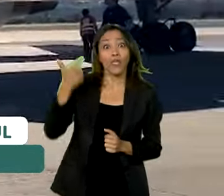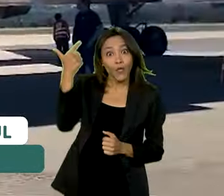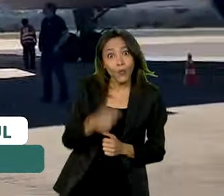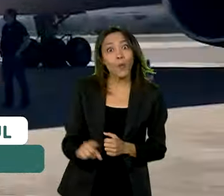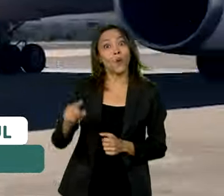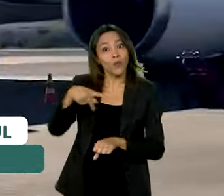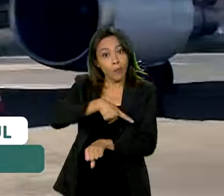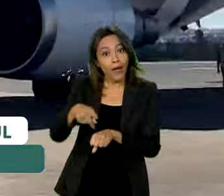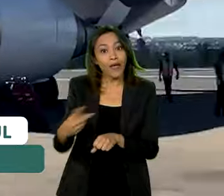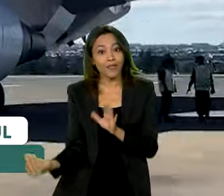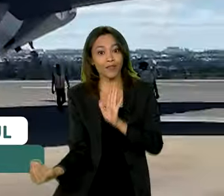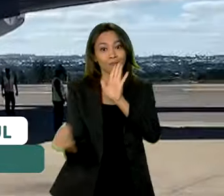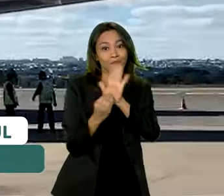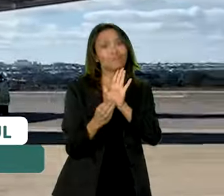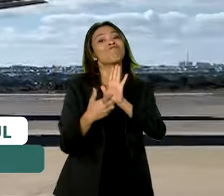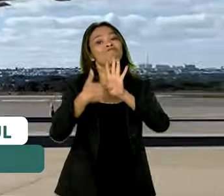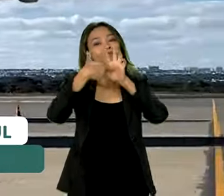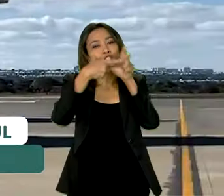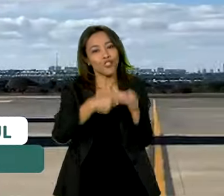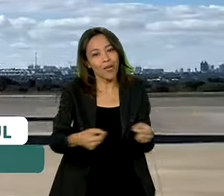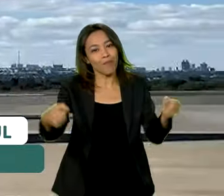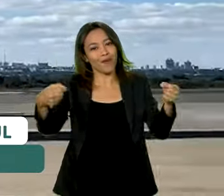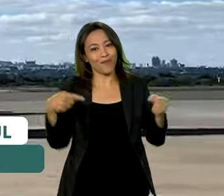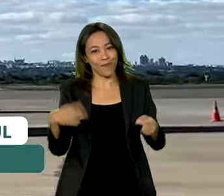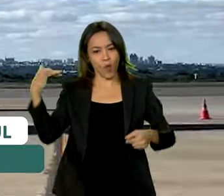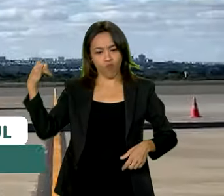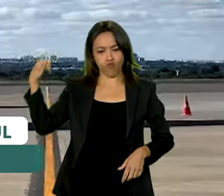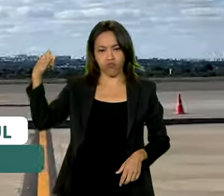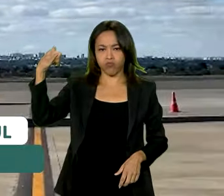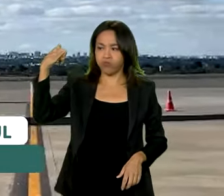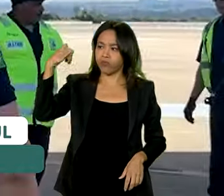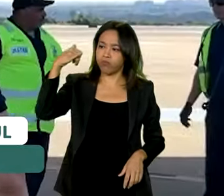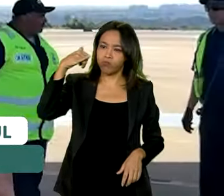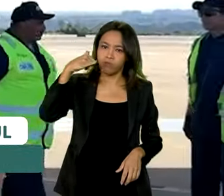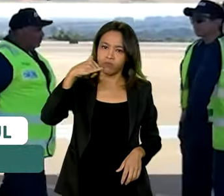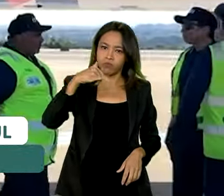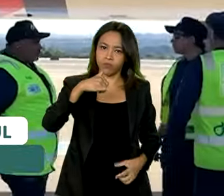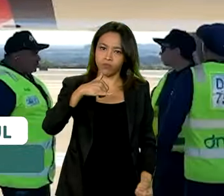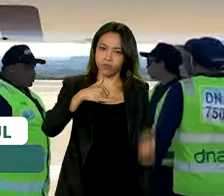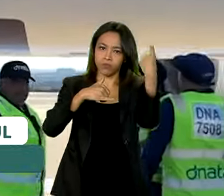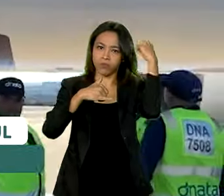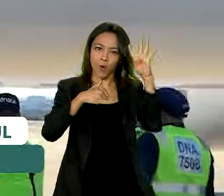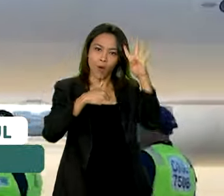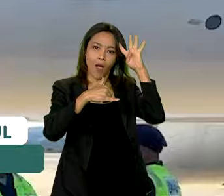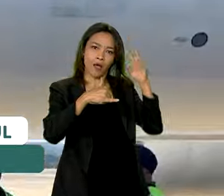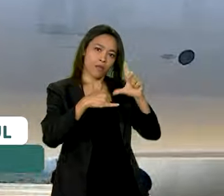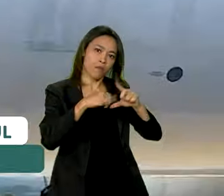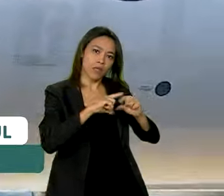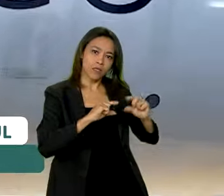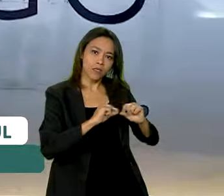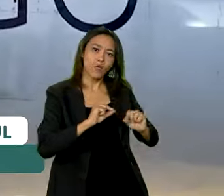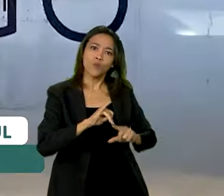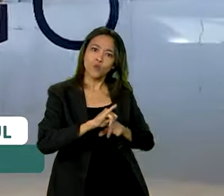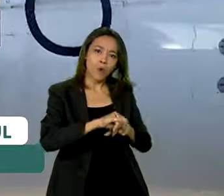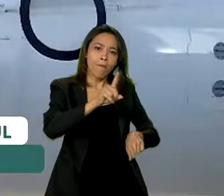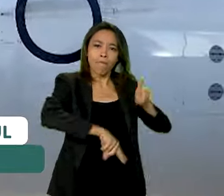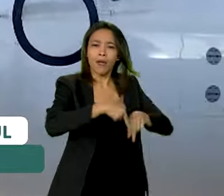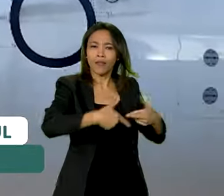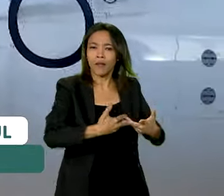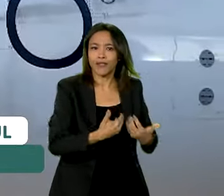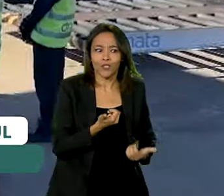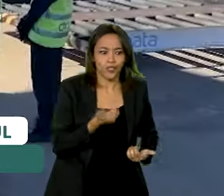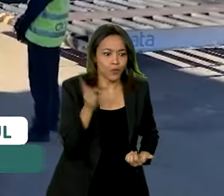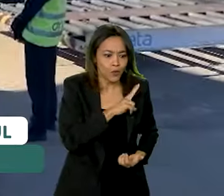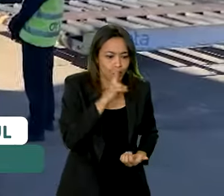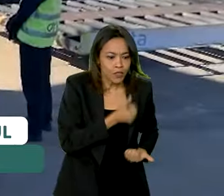entrou nesta lista, o Japão. Uma aeronave desembarcou nessa quarta-feira em Brasília com material de assistência emergencial.